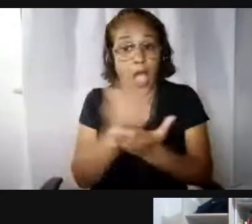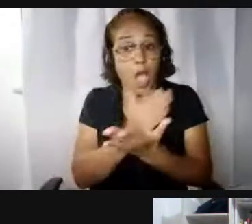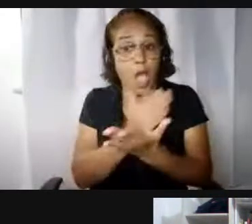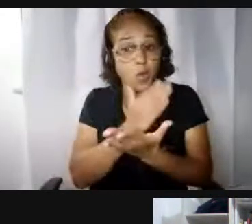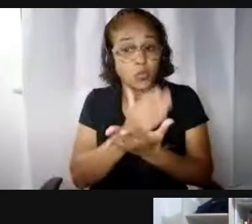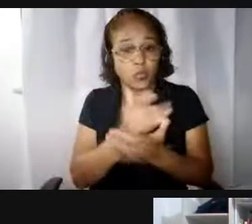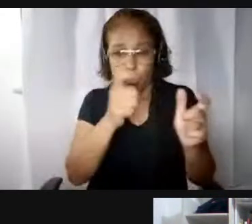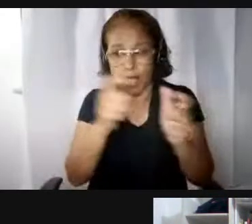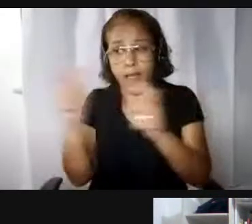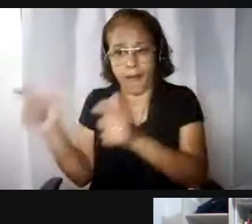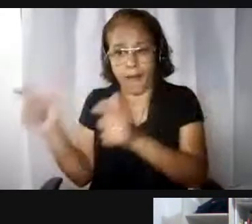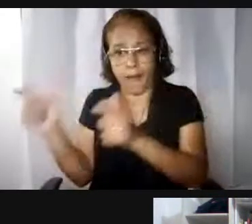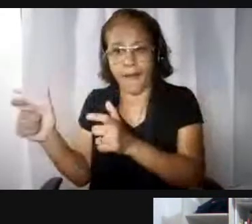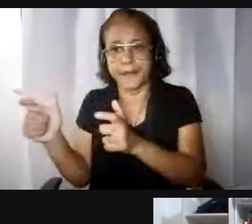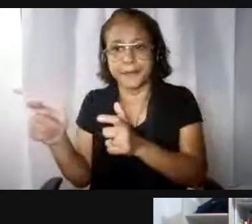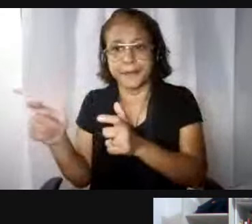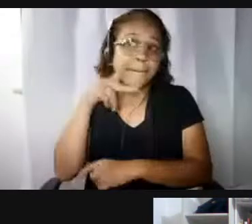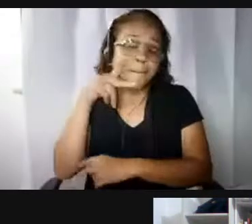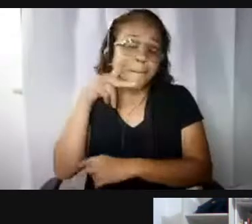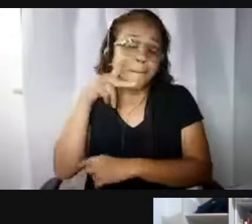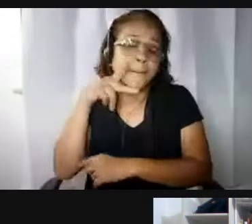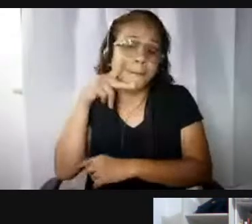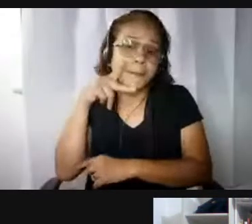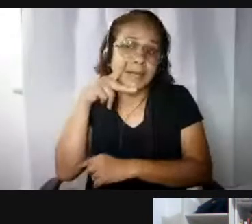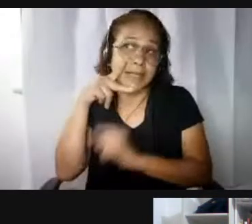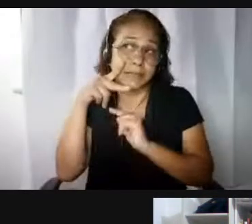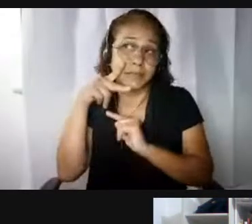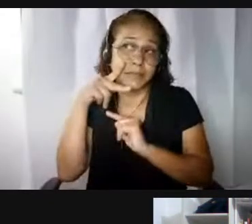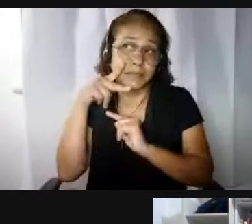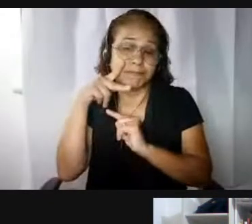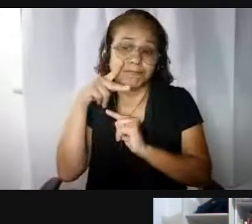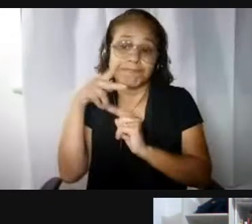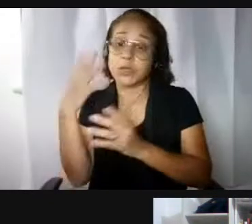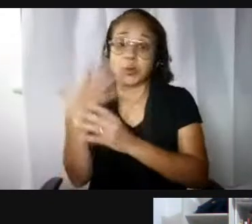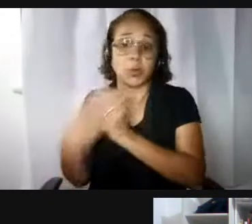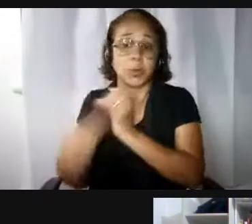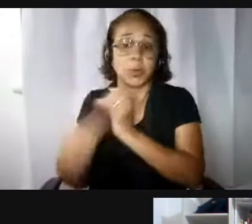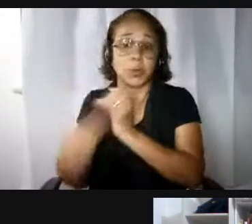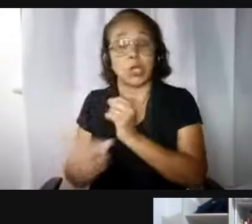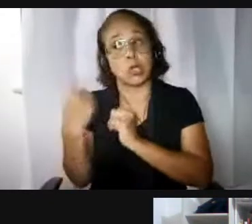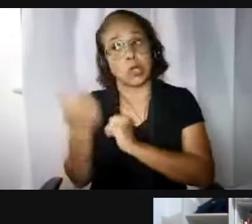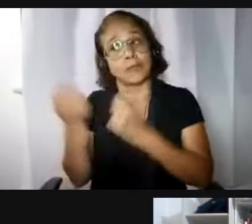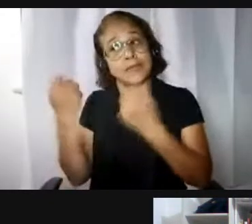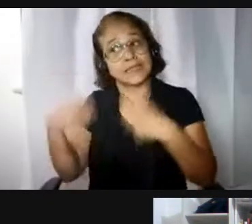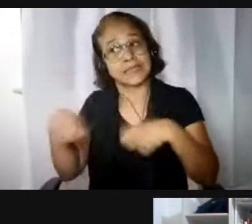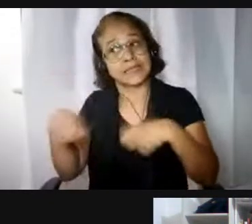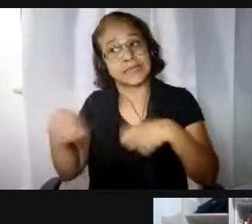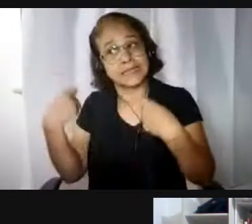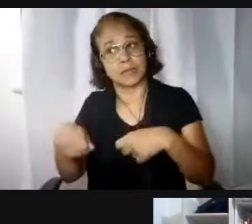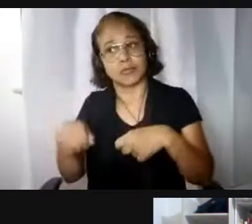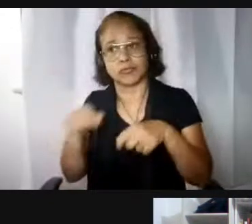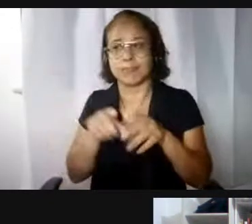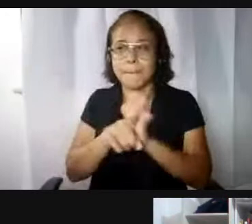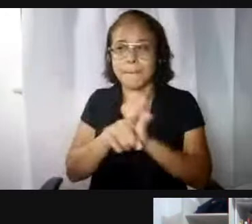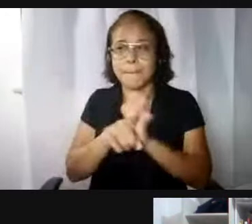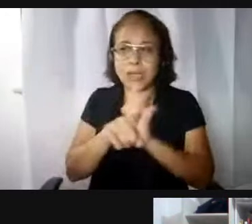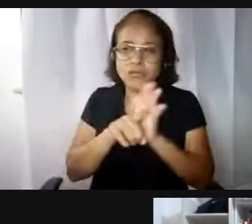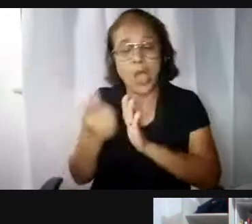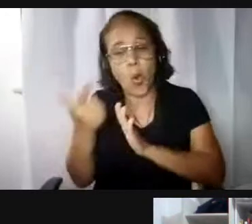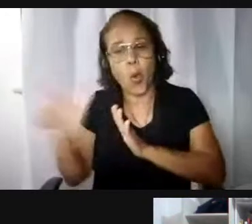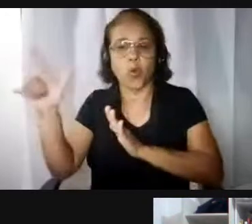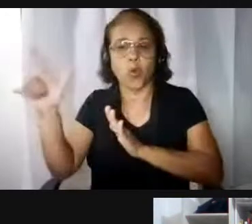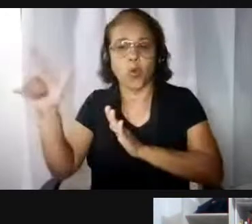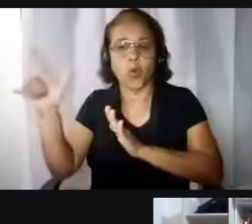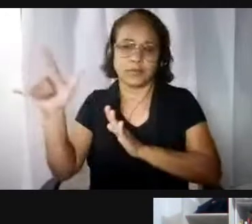Na Paraíba eles desapareceram. Então, aqui na Paraíba a gente tem que acessar outros indícios, né, para acessar essa